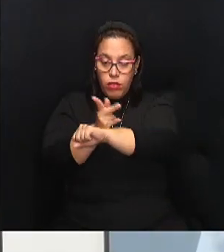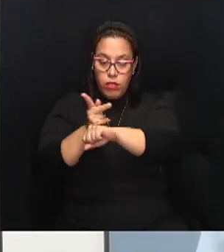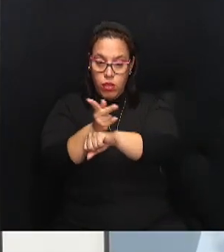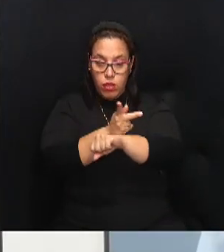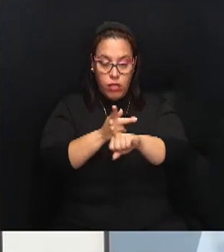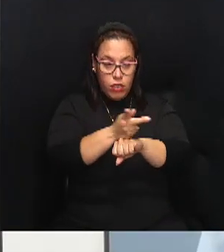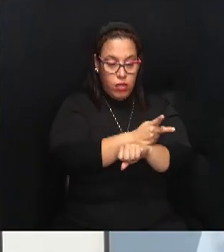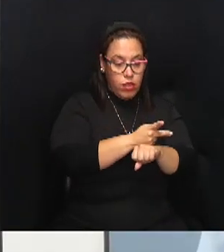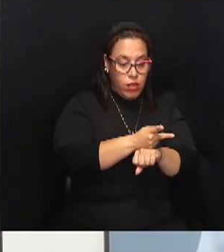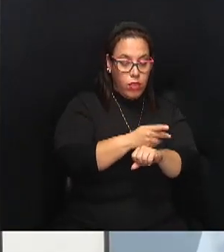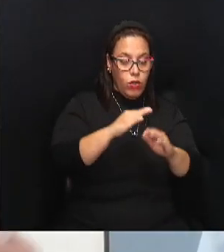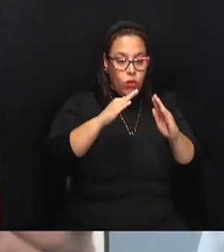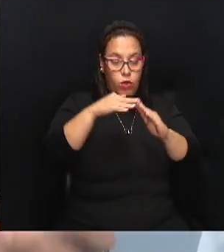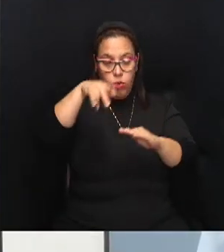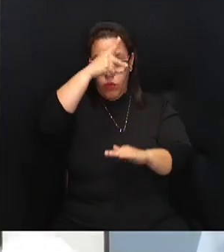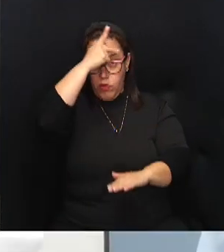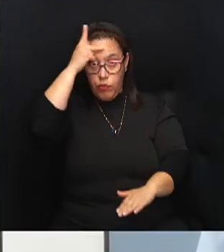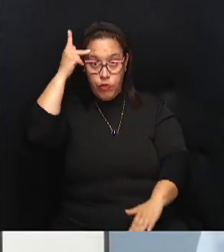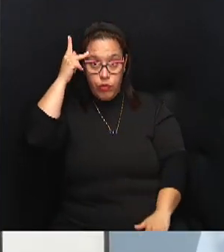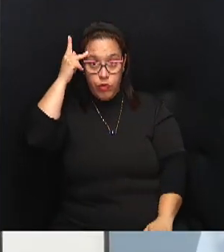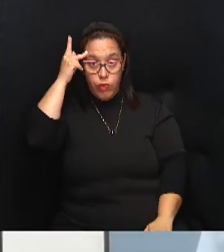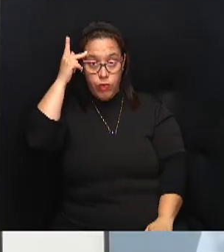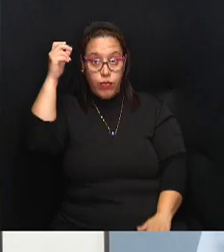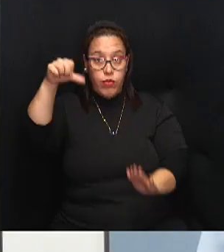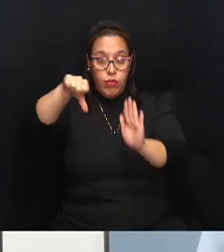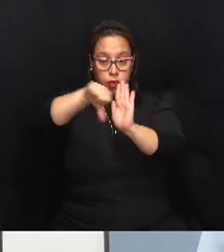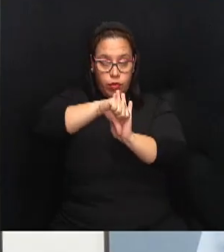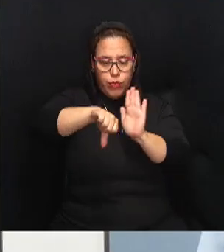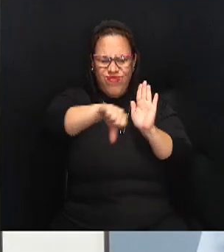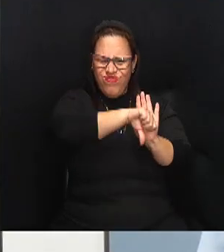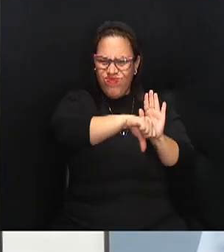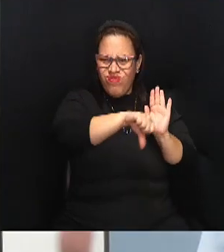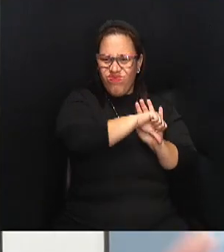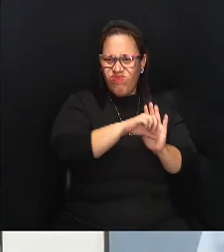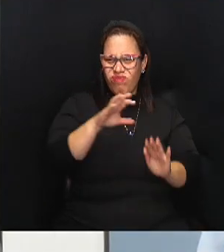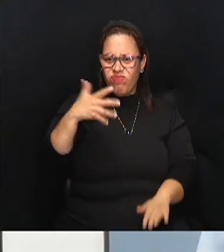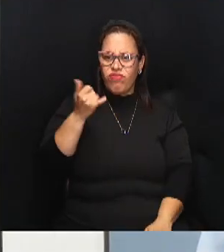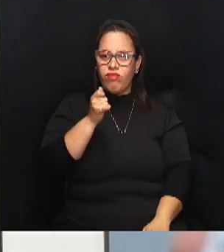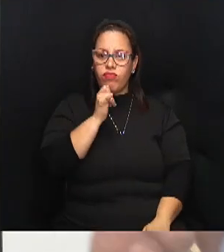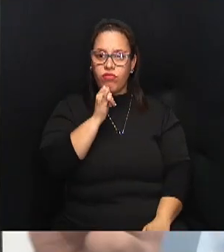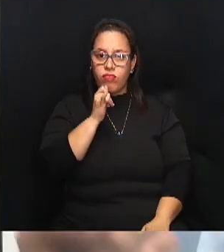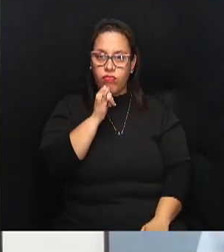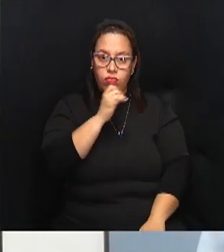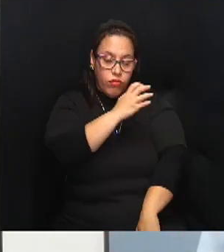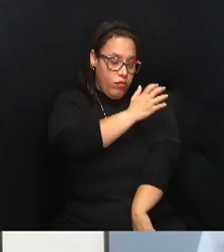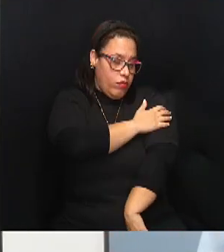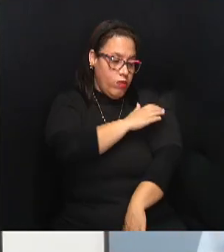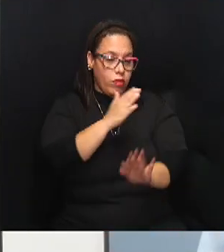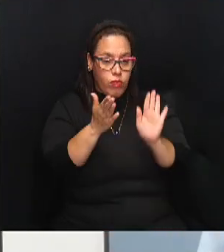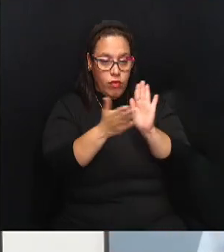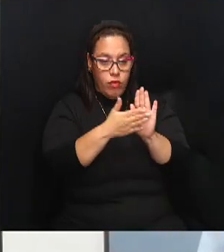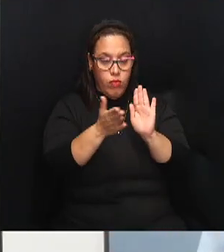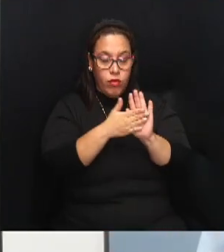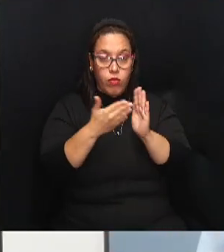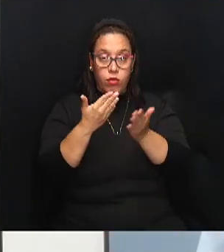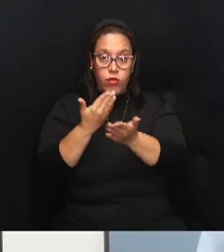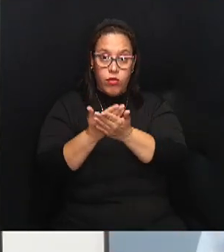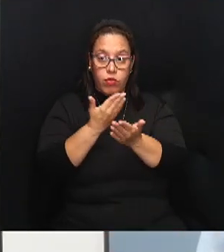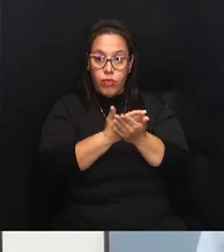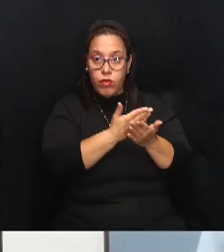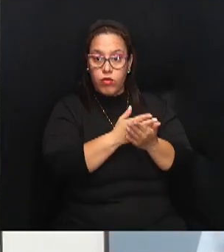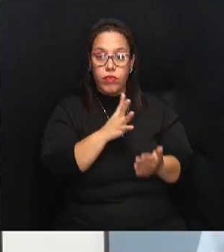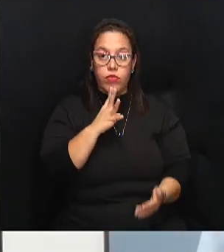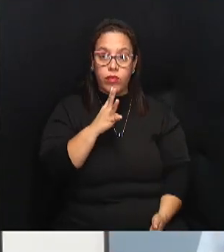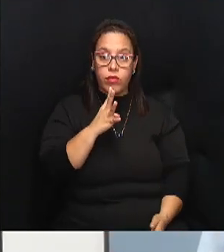pessoas que são moradores de ruas, que estão cometendo crime. Por exemplo, o Coronel Takahashi apresentou um estudo aqui que a gente